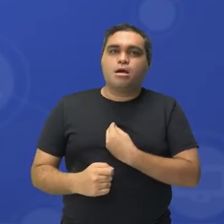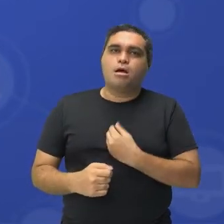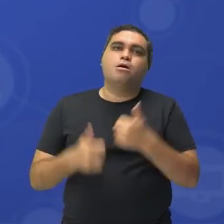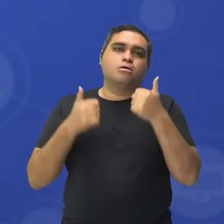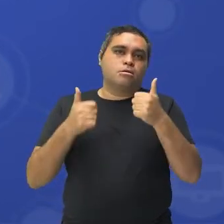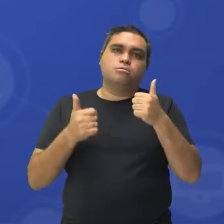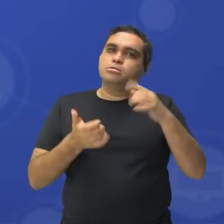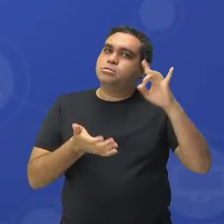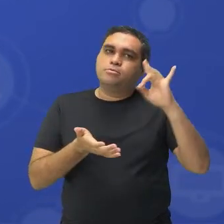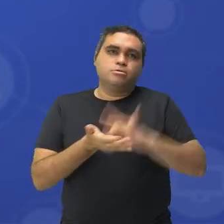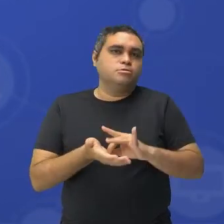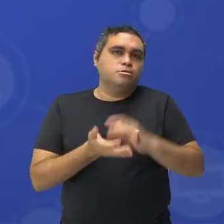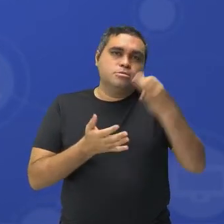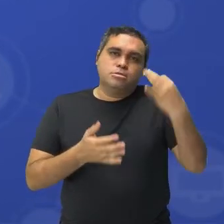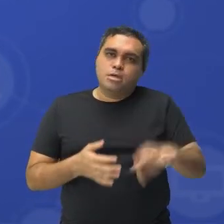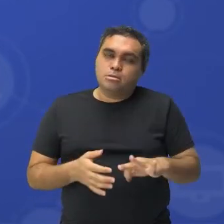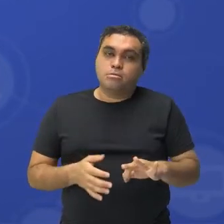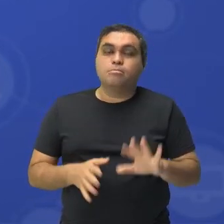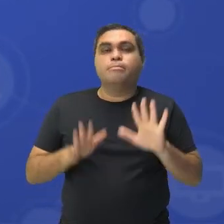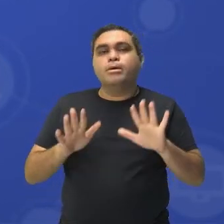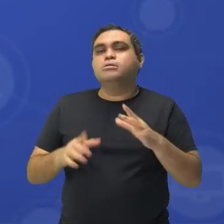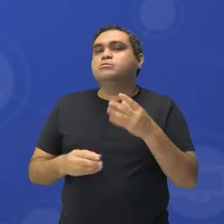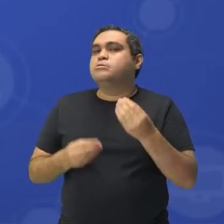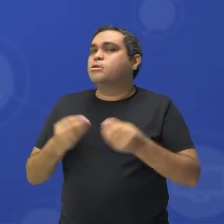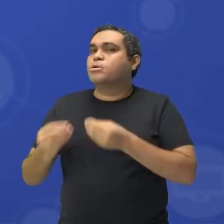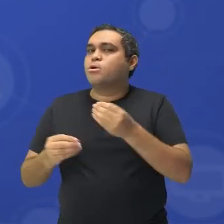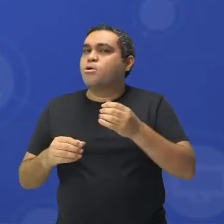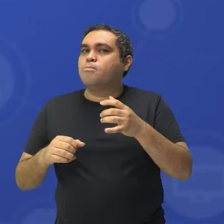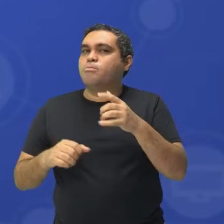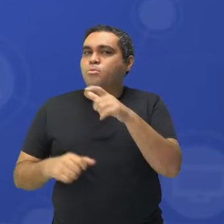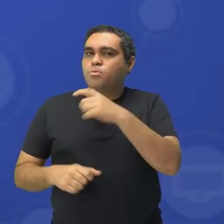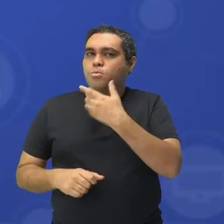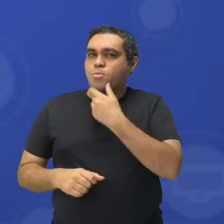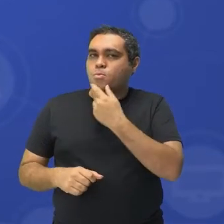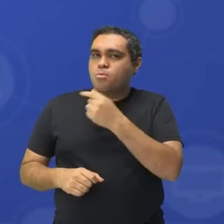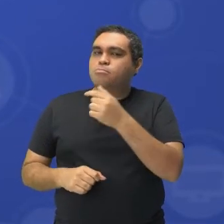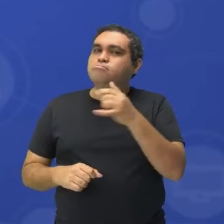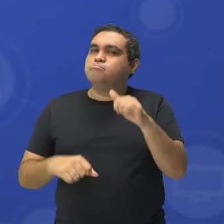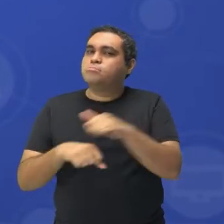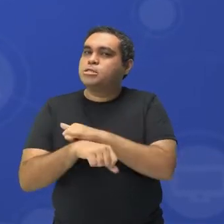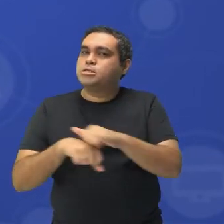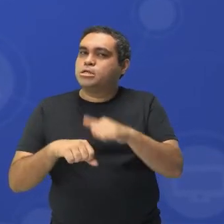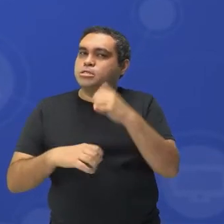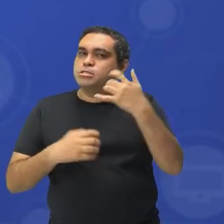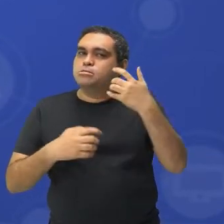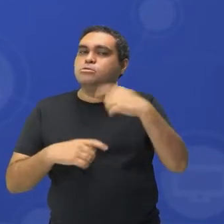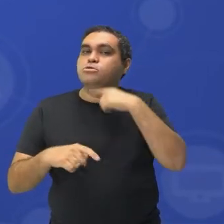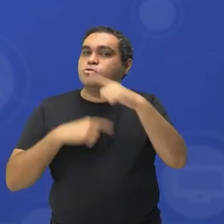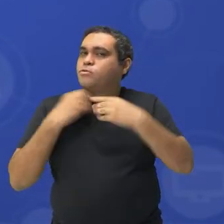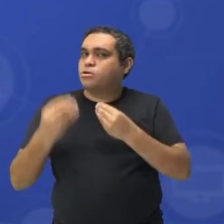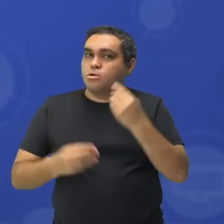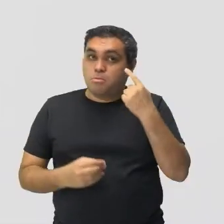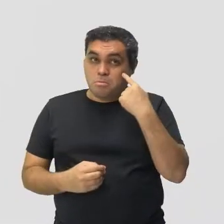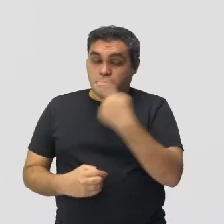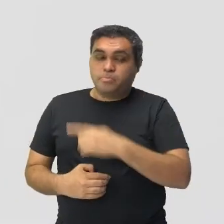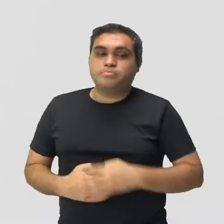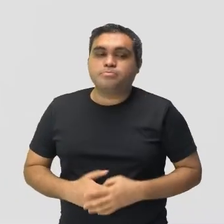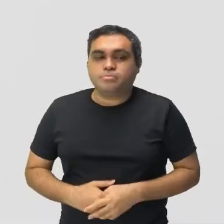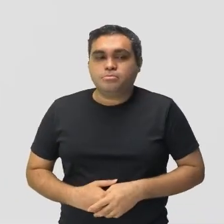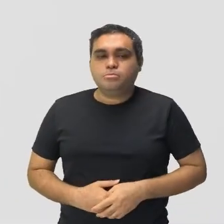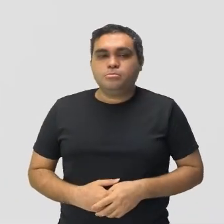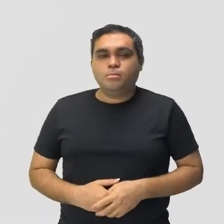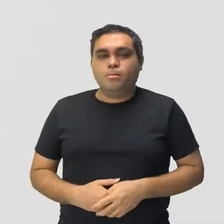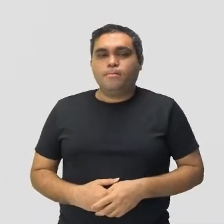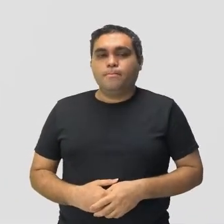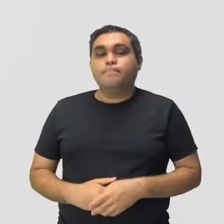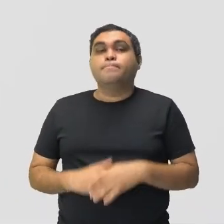a produção do conhecimento em René Descartes? Vamos sintetizando aqui para a gente finalizar. Ó. Acompanhe. Para